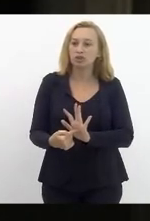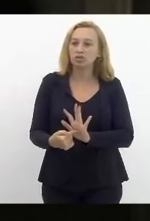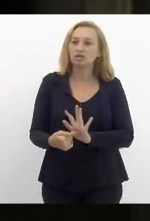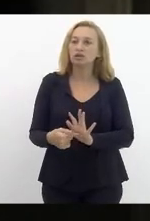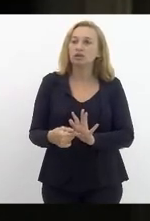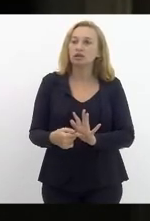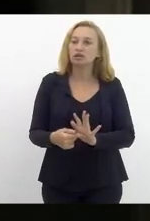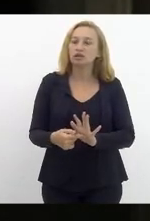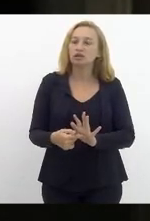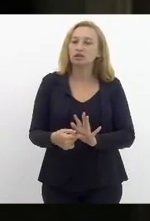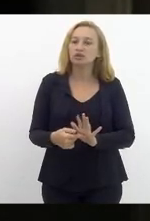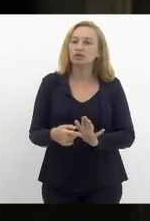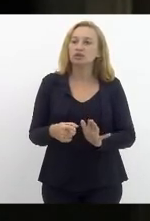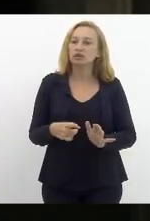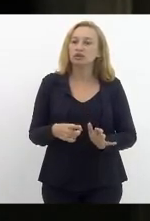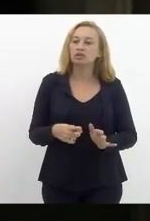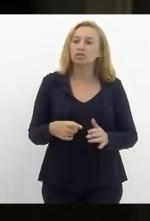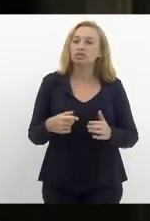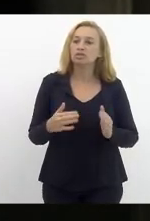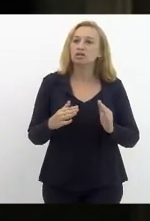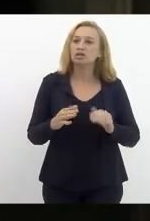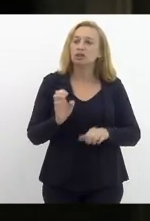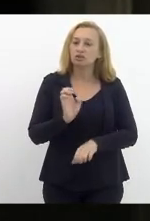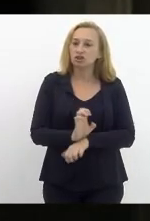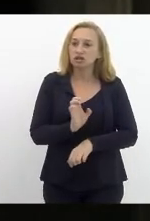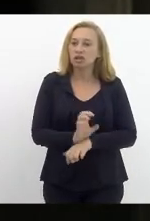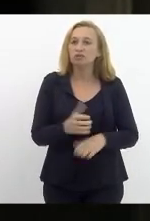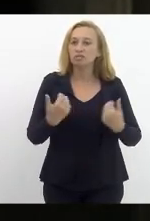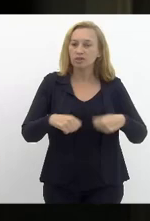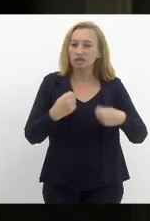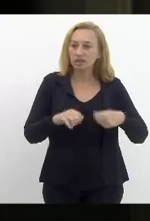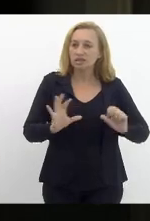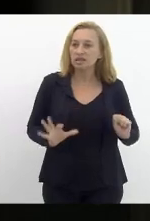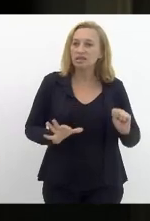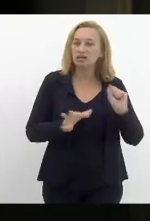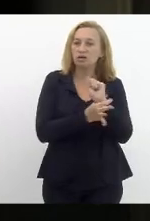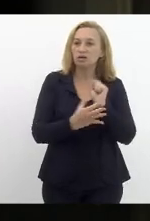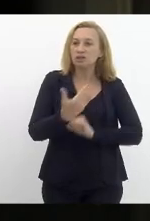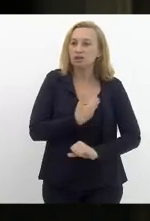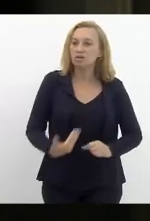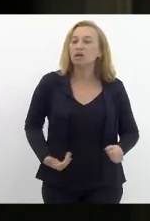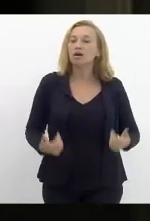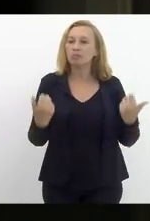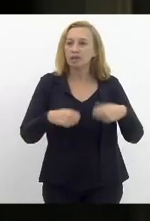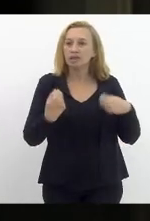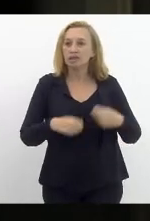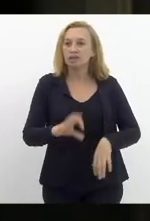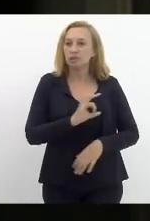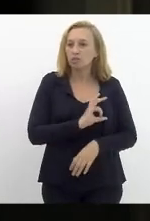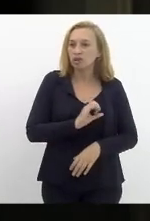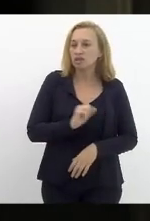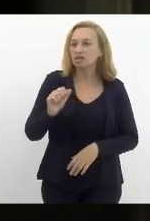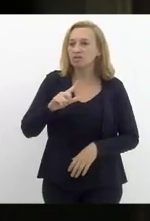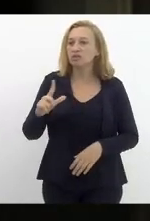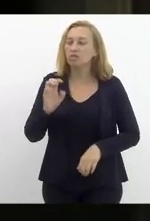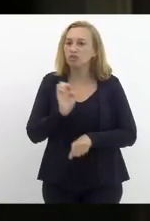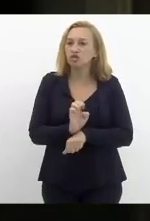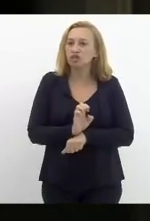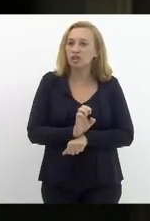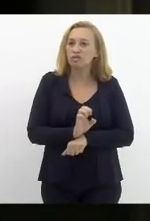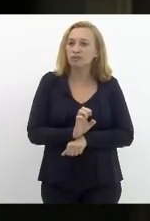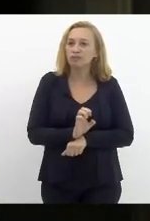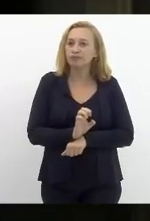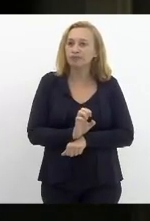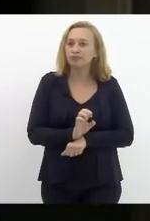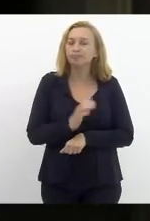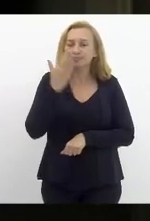muitos e que esse Estado precisa da segurança, precisa da Polícia Civil. É o Estado que a